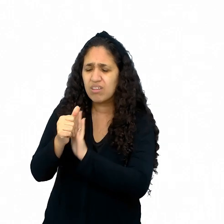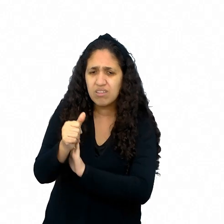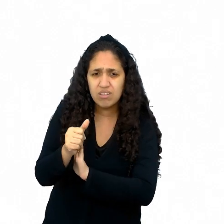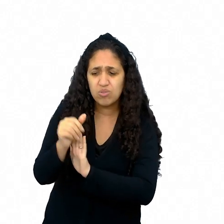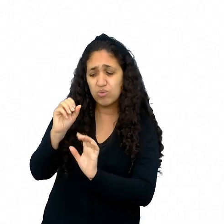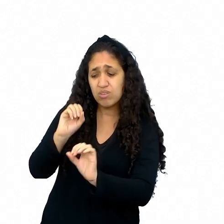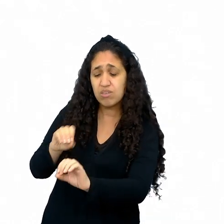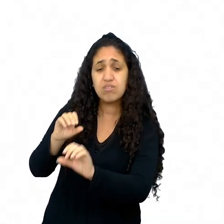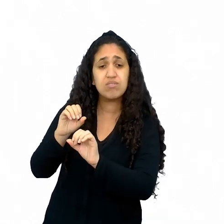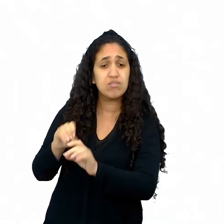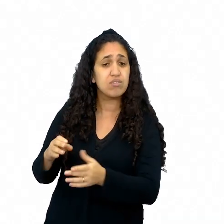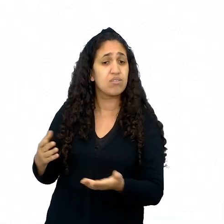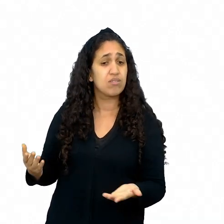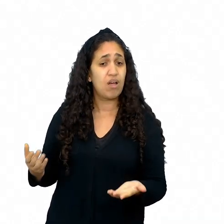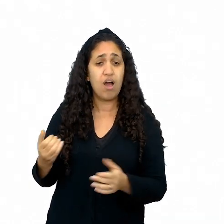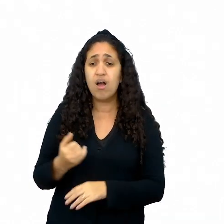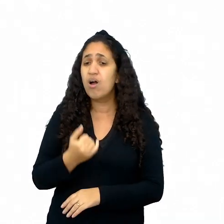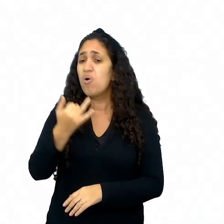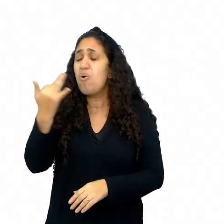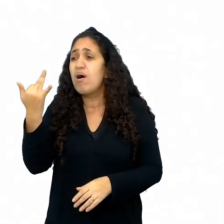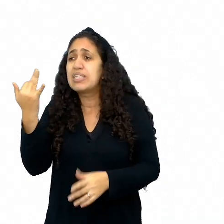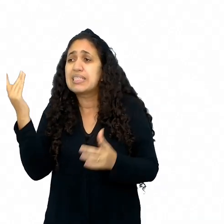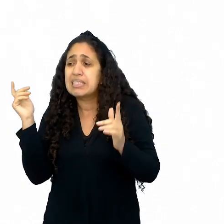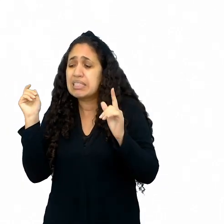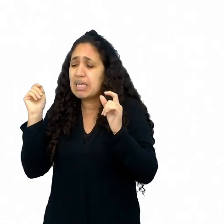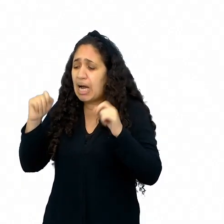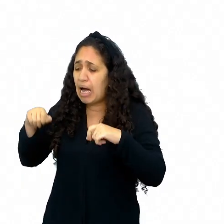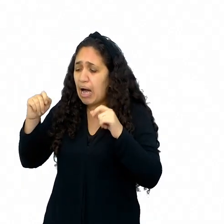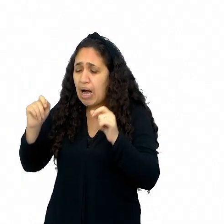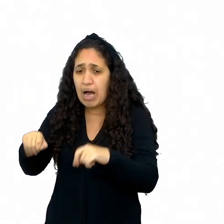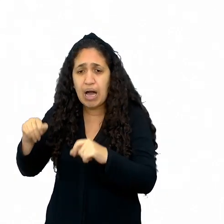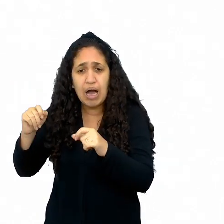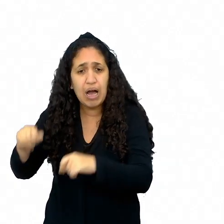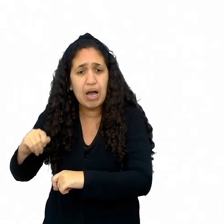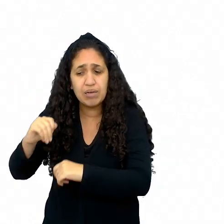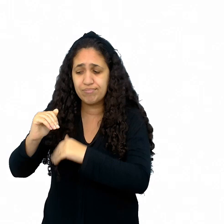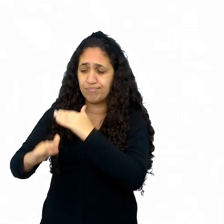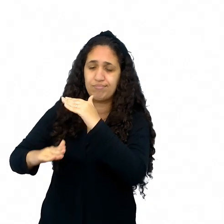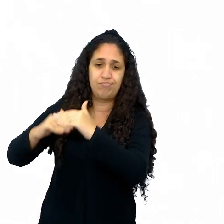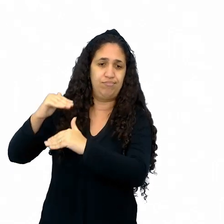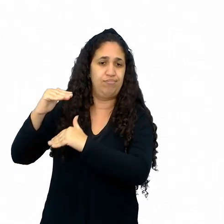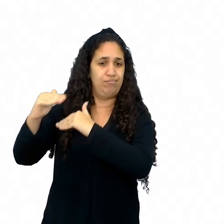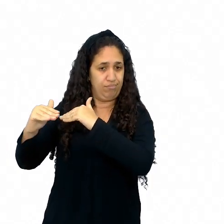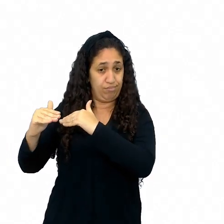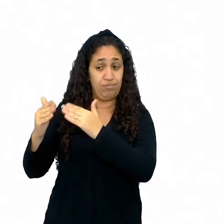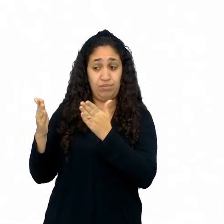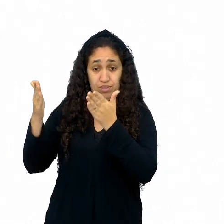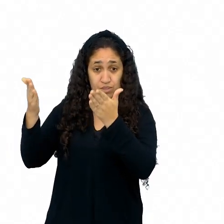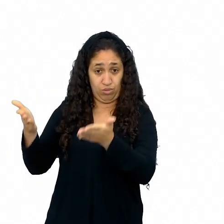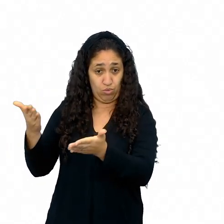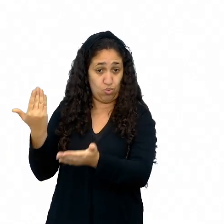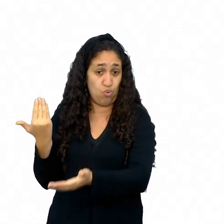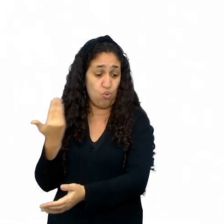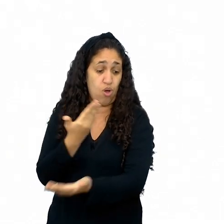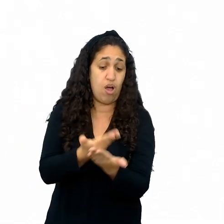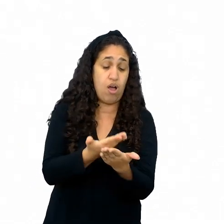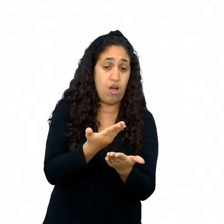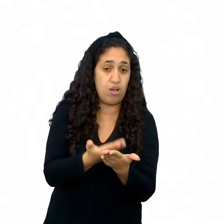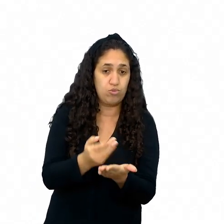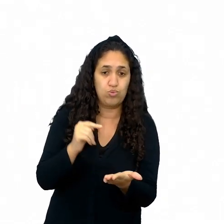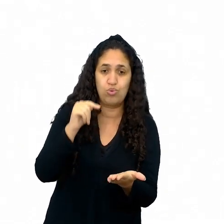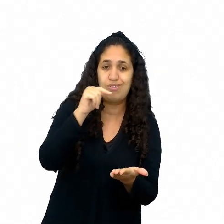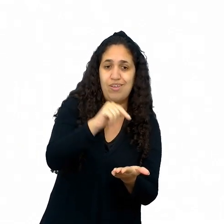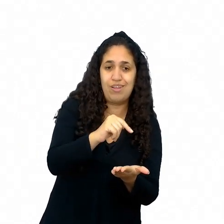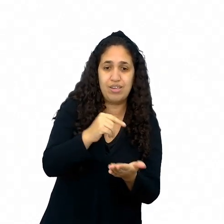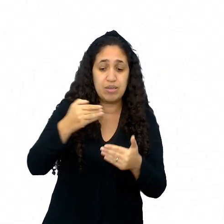textual, não é? Quais as competências que serão desenvolvidas no estudante, para o estudante, a